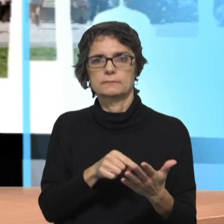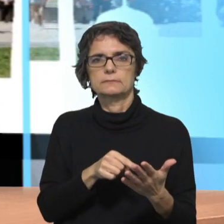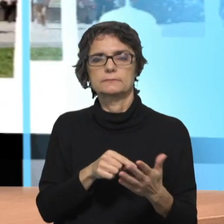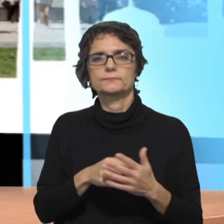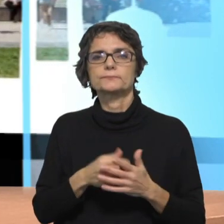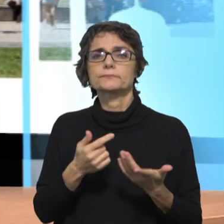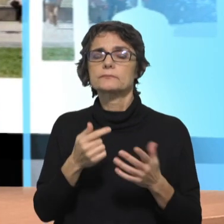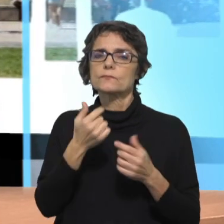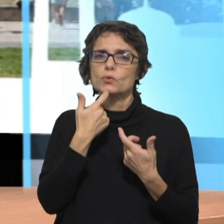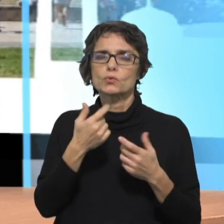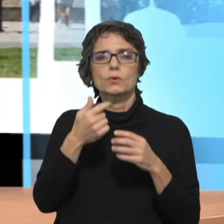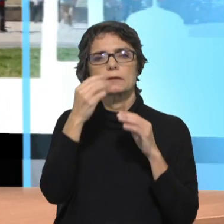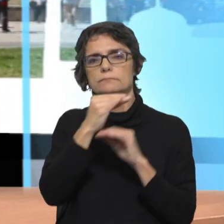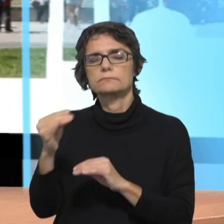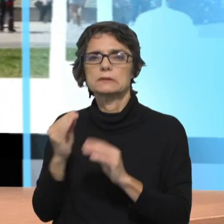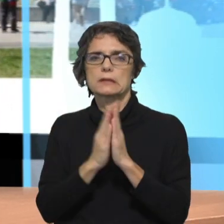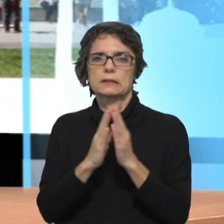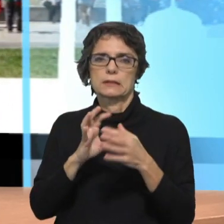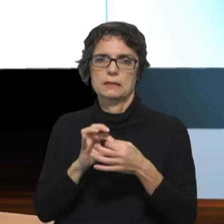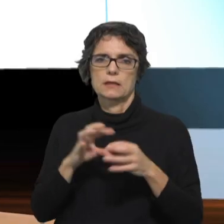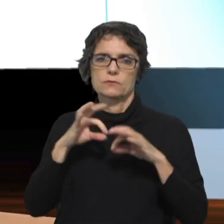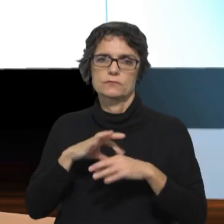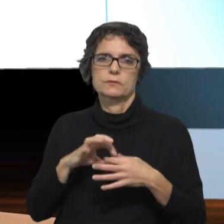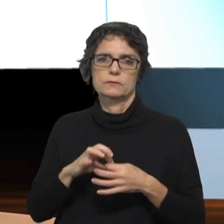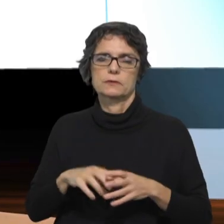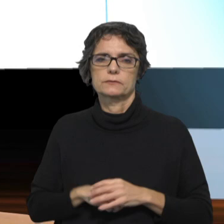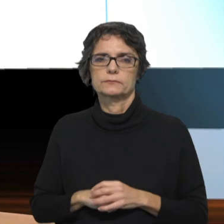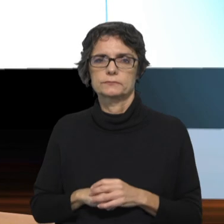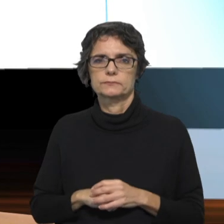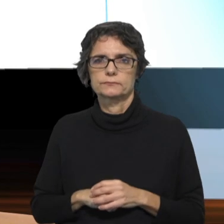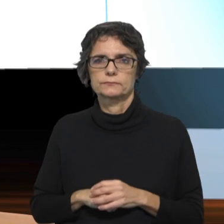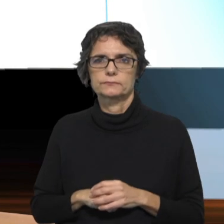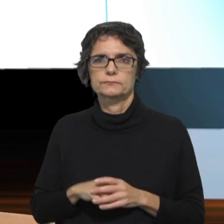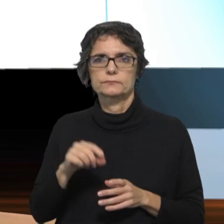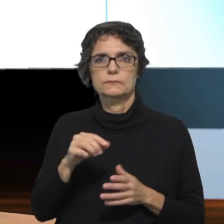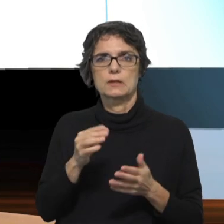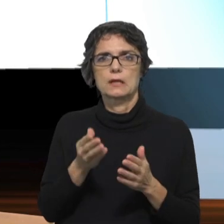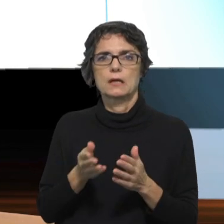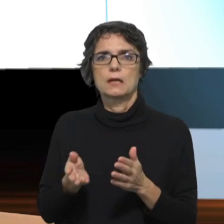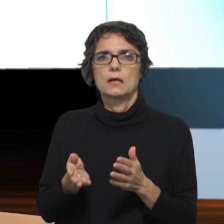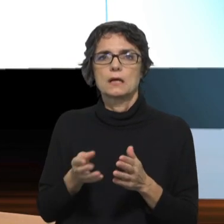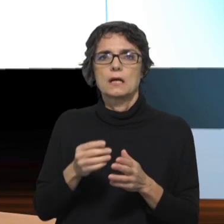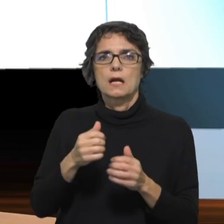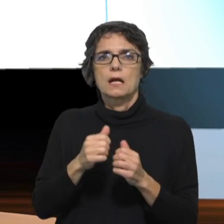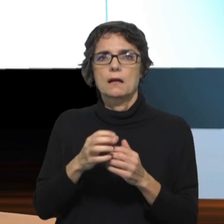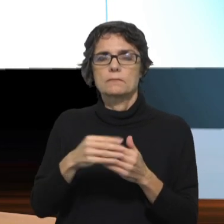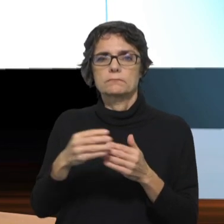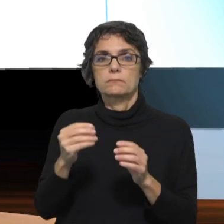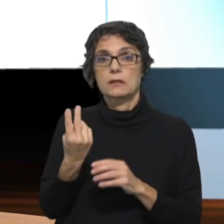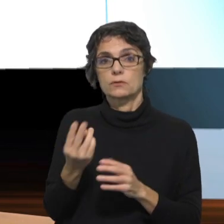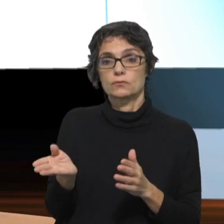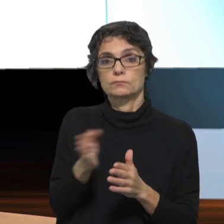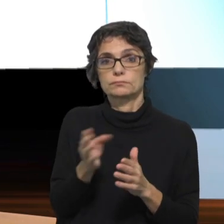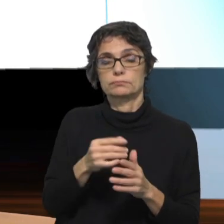horizonte pastoral e espiritual. Uma página, melhor, duas páginas e meia para cada domingo, percebe-se, divididos